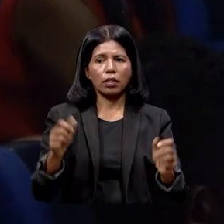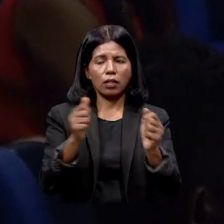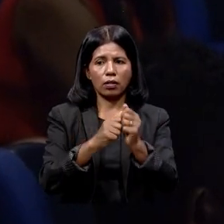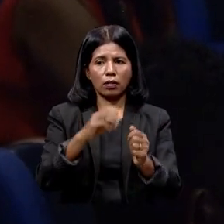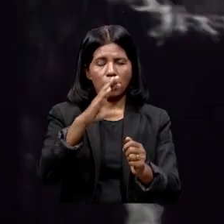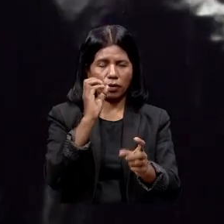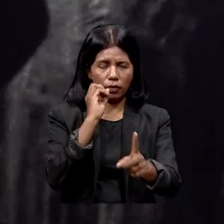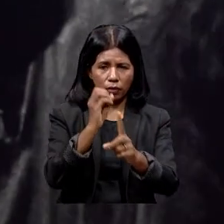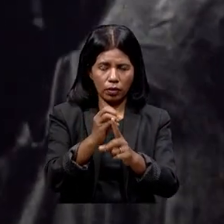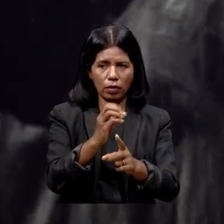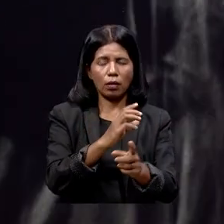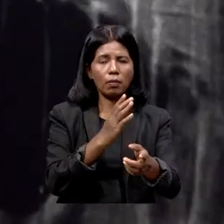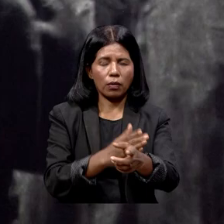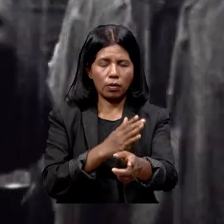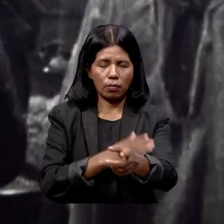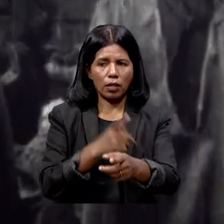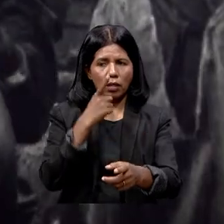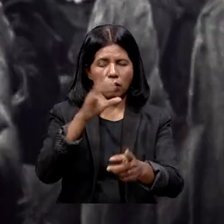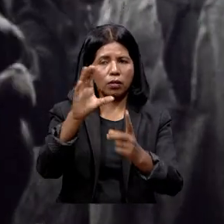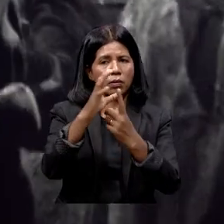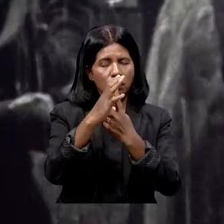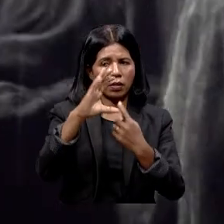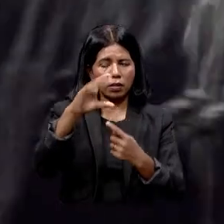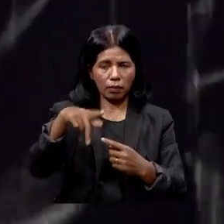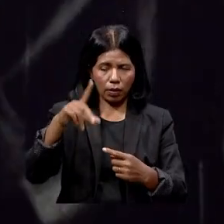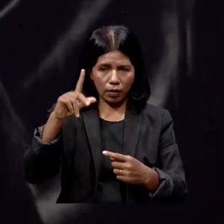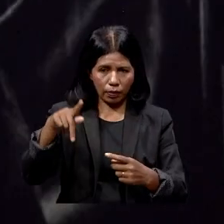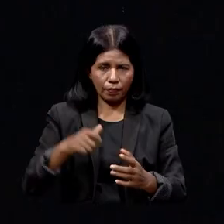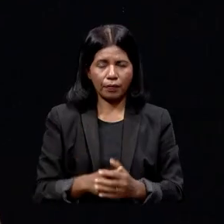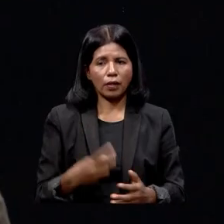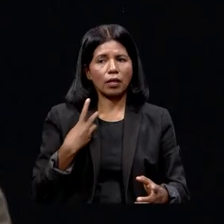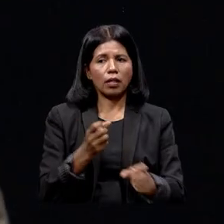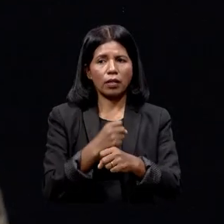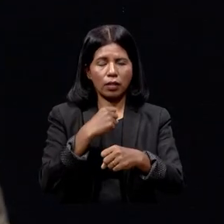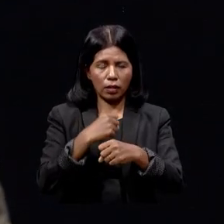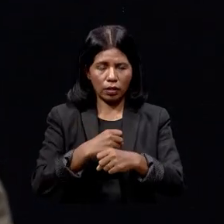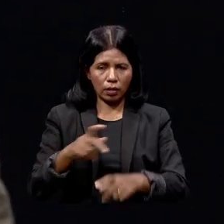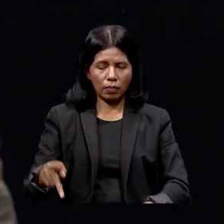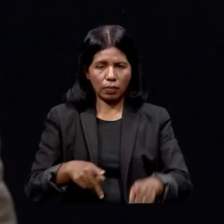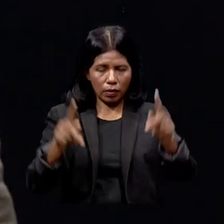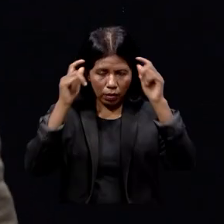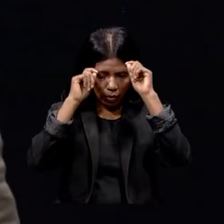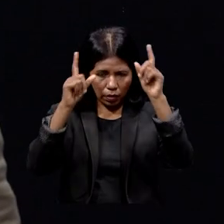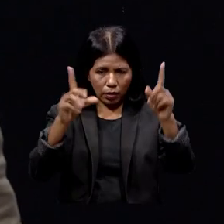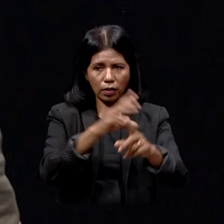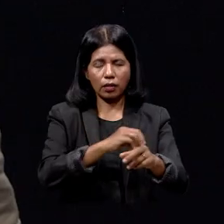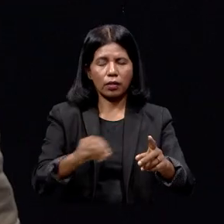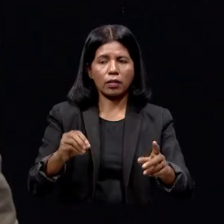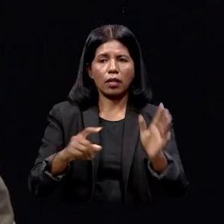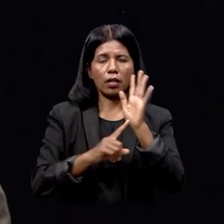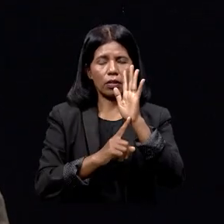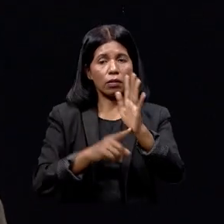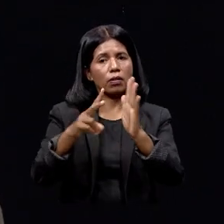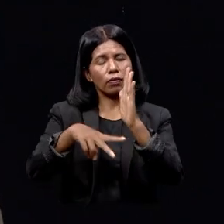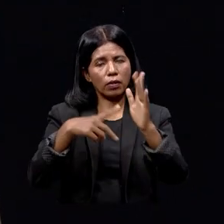é promover em português na cultura CPLP. O objetivo é fazer também chegar ao público timorense o cinema que é feito em língua